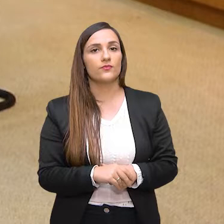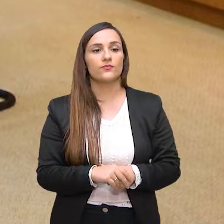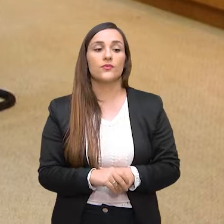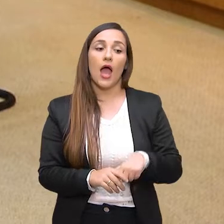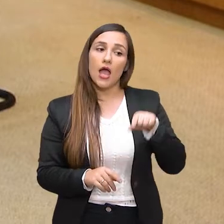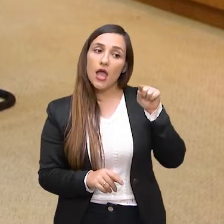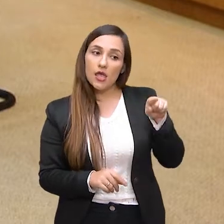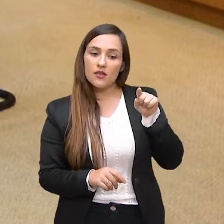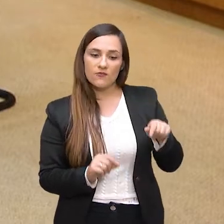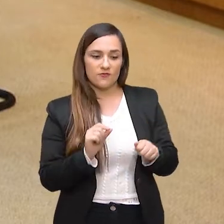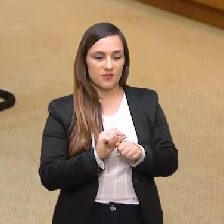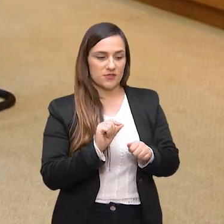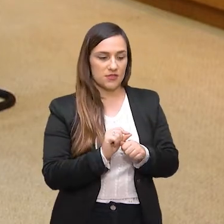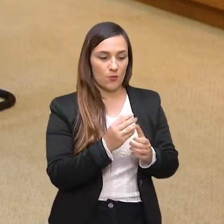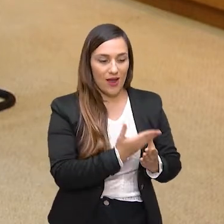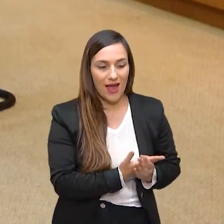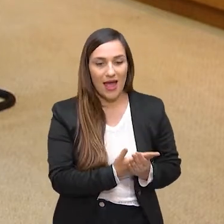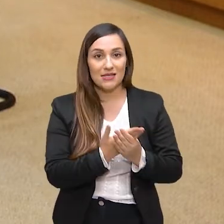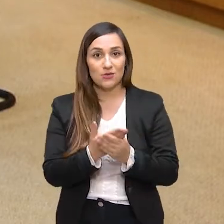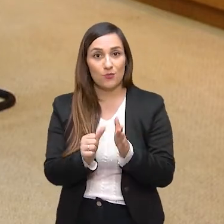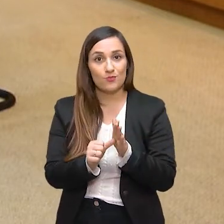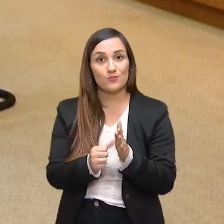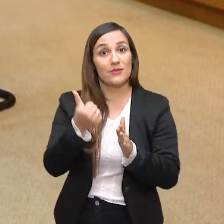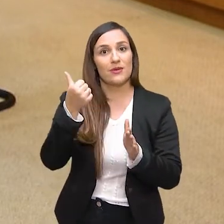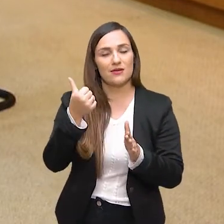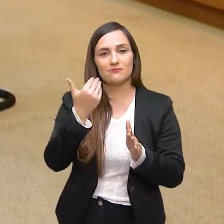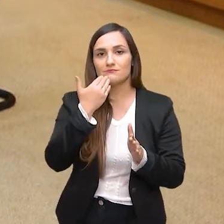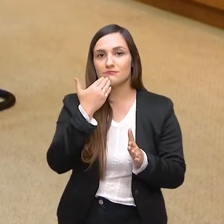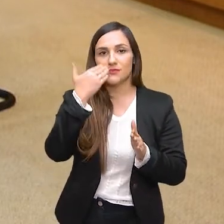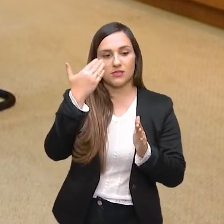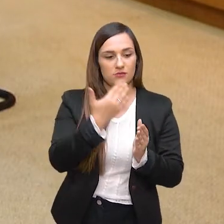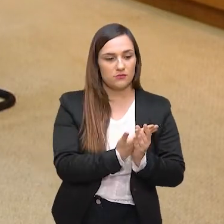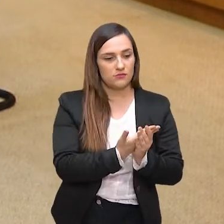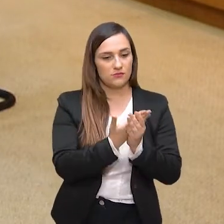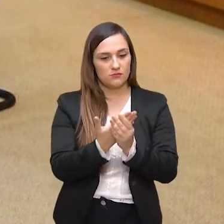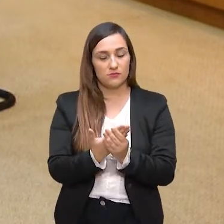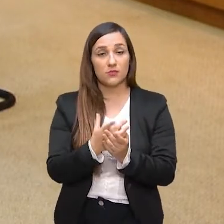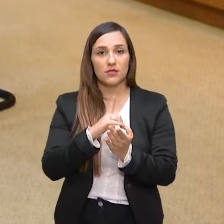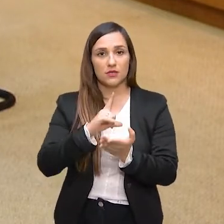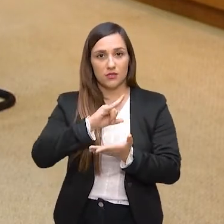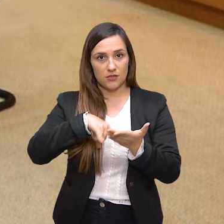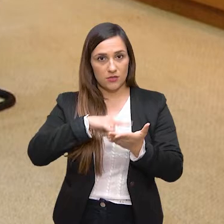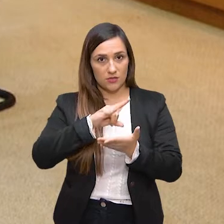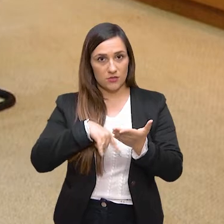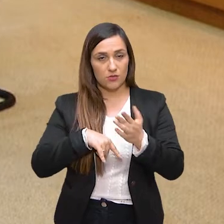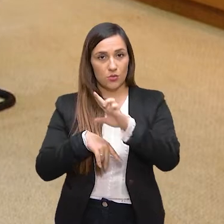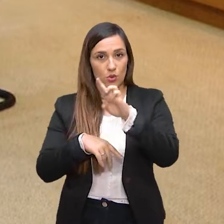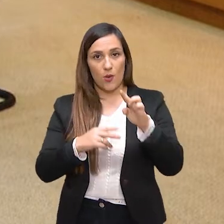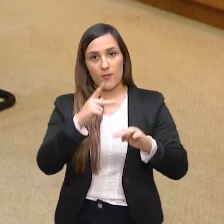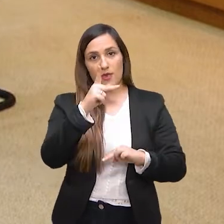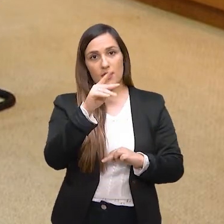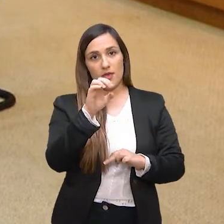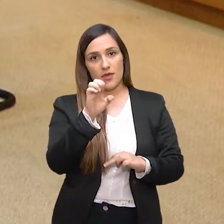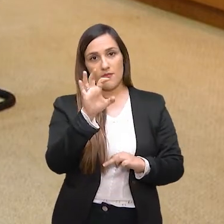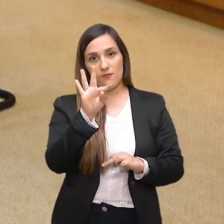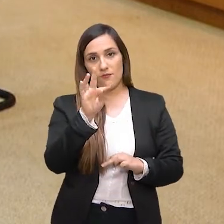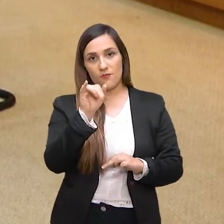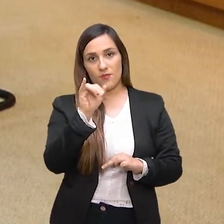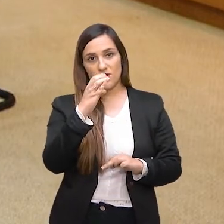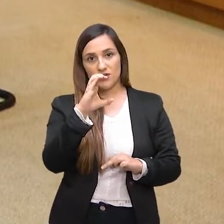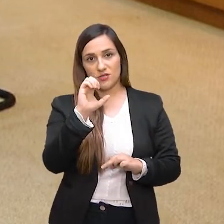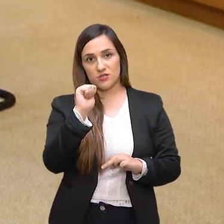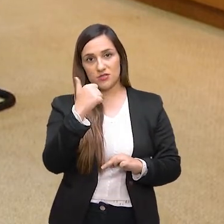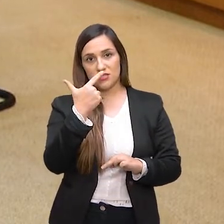profissional ajuizará uma ação. E essa ação ela será feita mediante um documento que a gente chama de petição